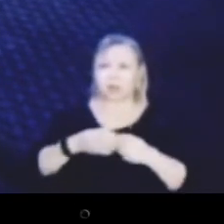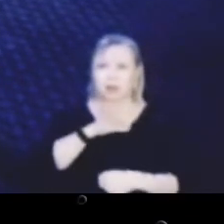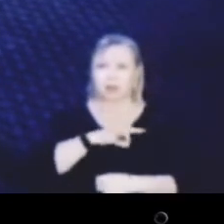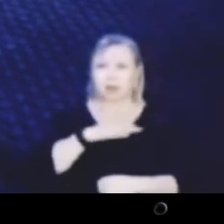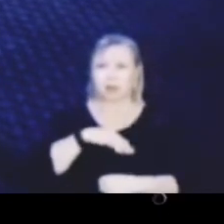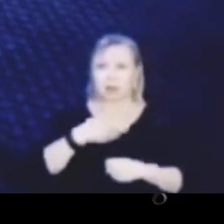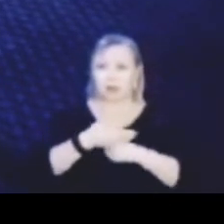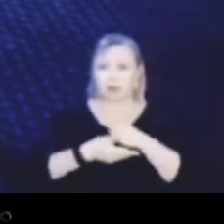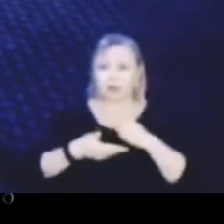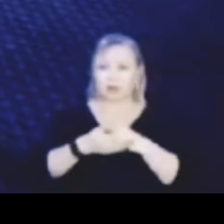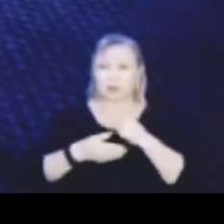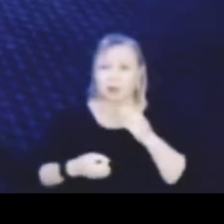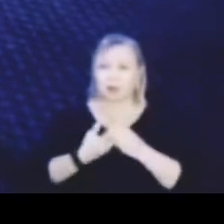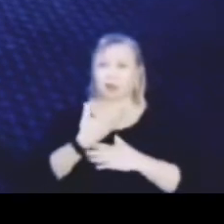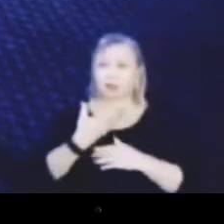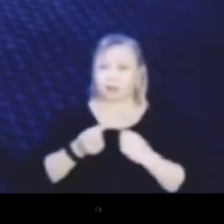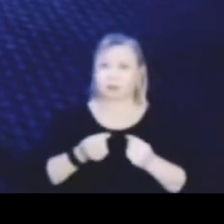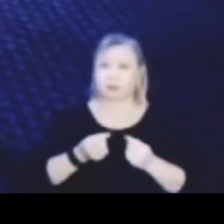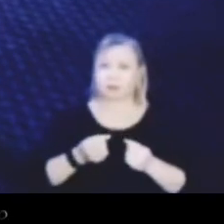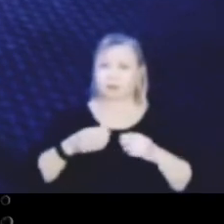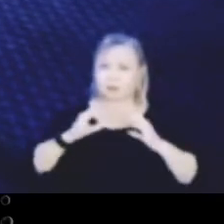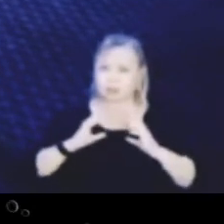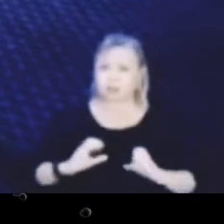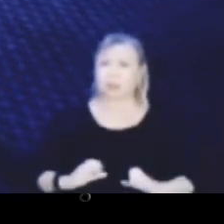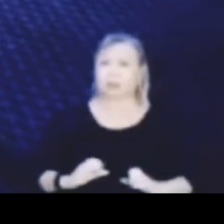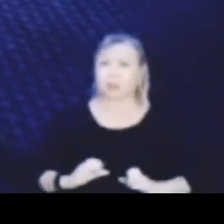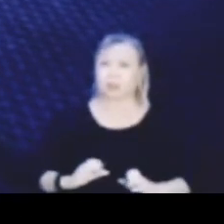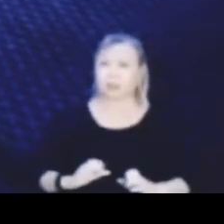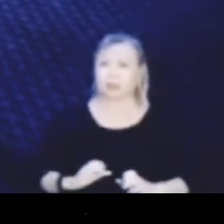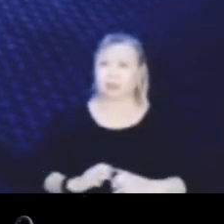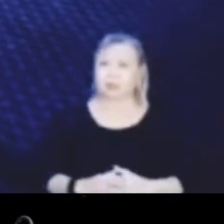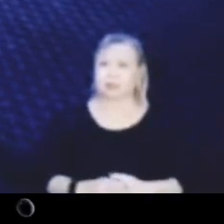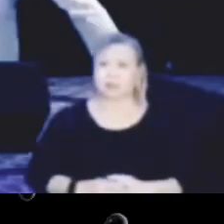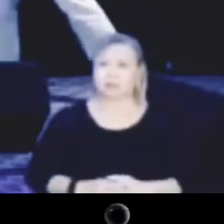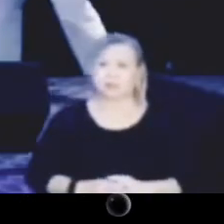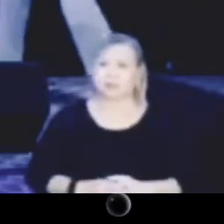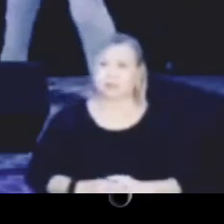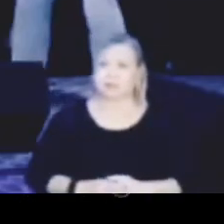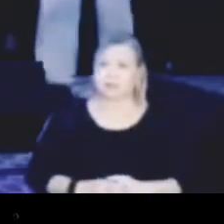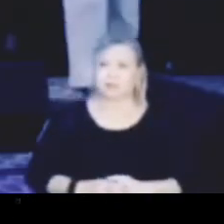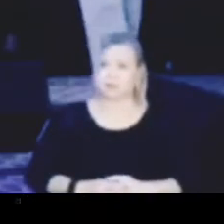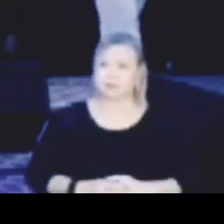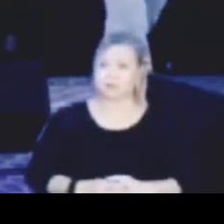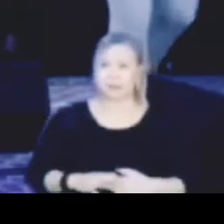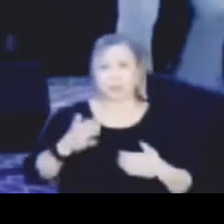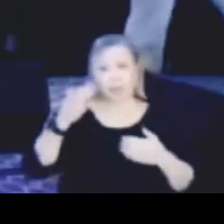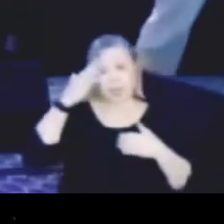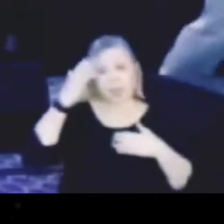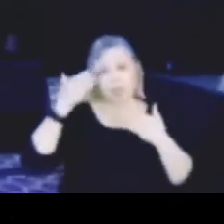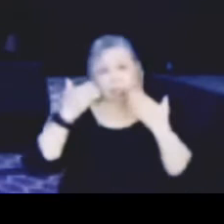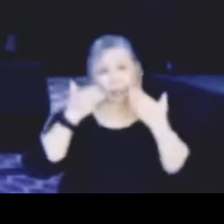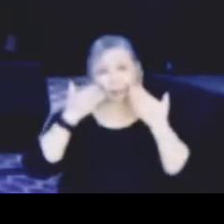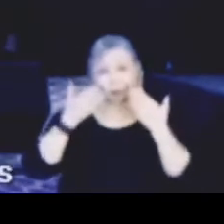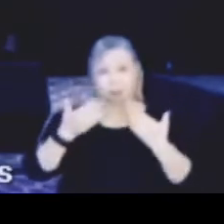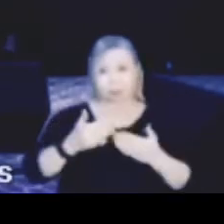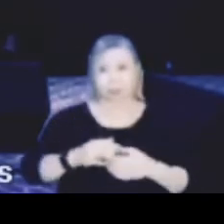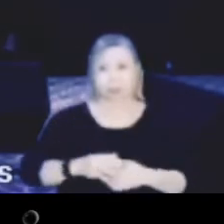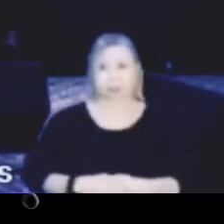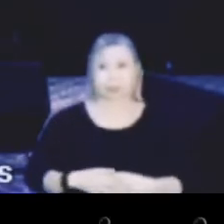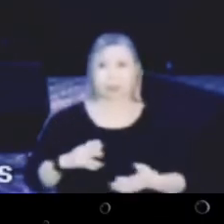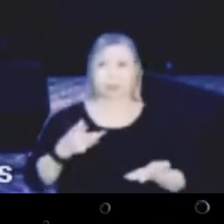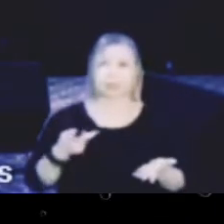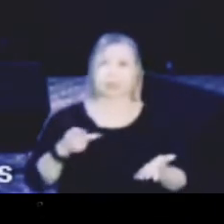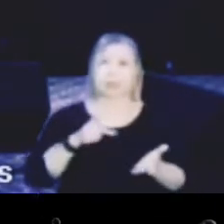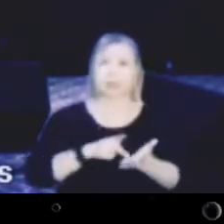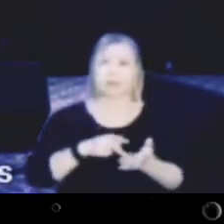enquanto eu estiver vivo ainda. Agradeço muito a sua apresentação. Eu, de fato, não tive